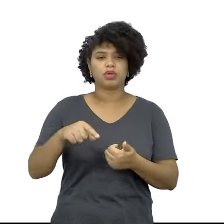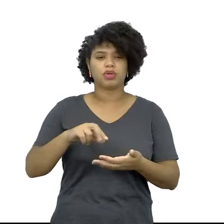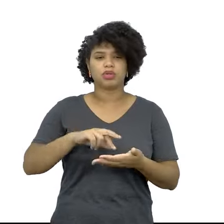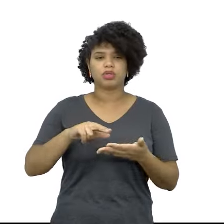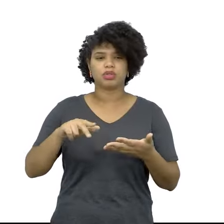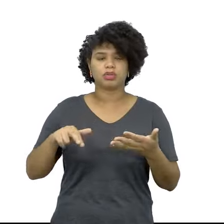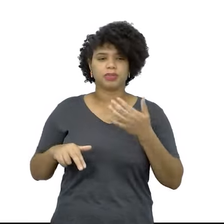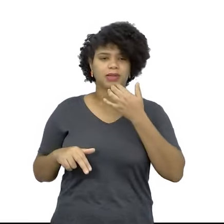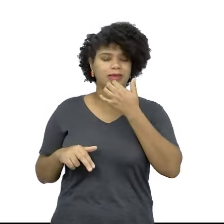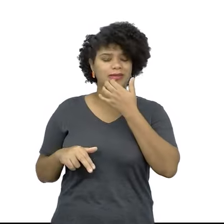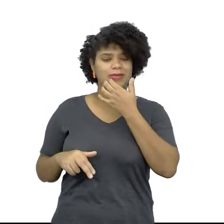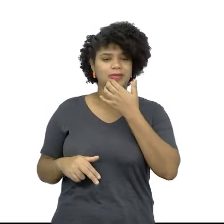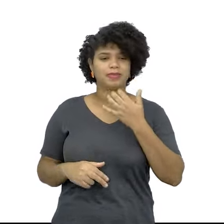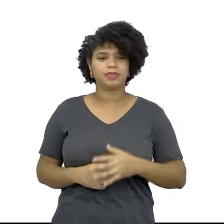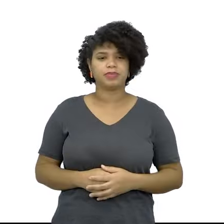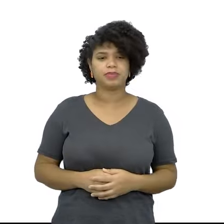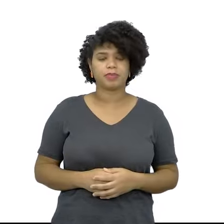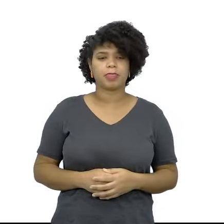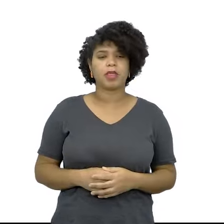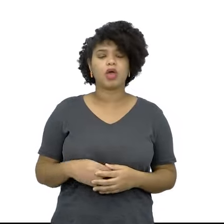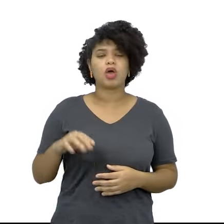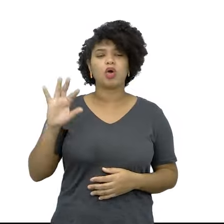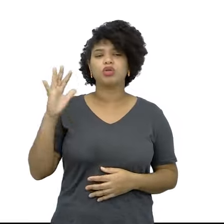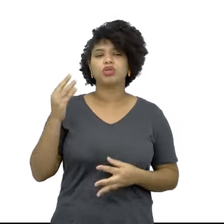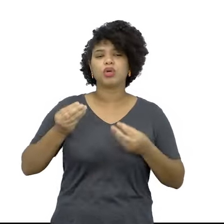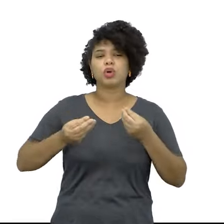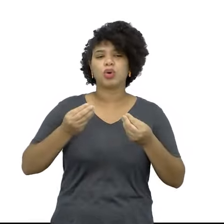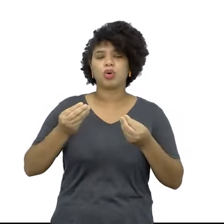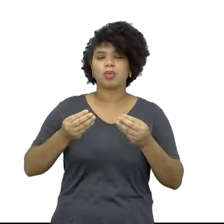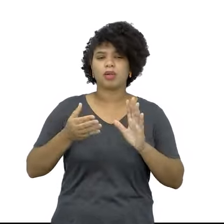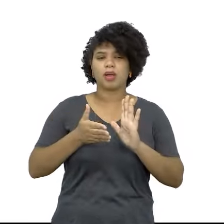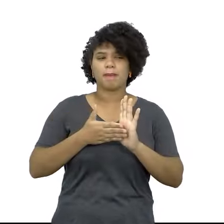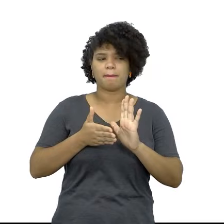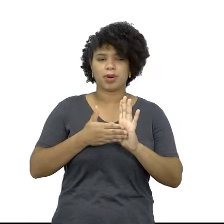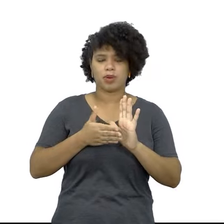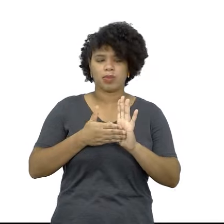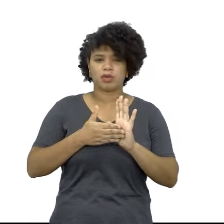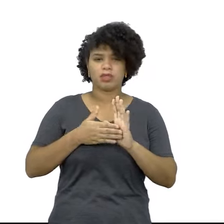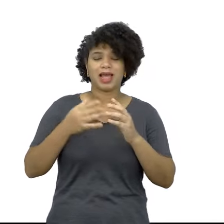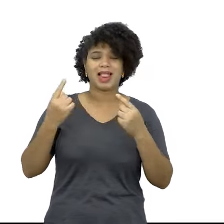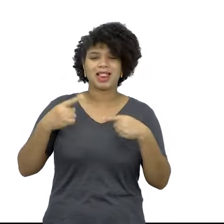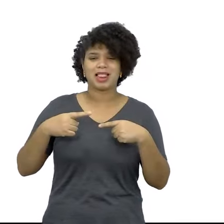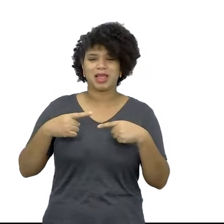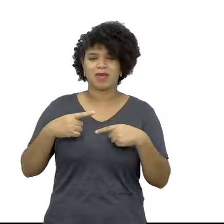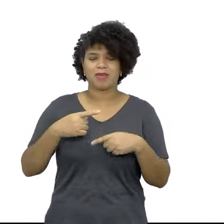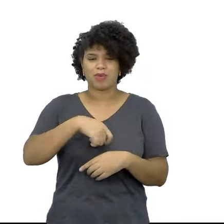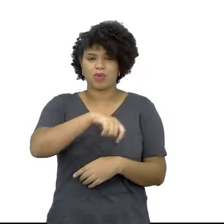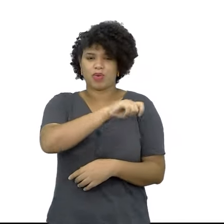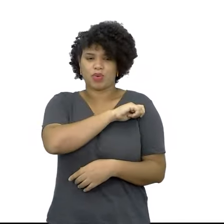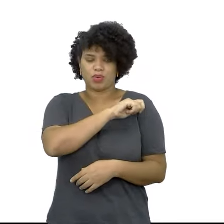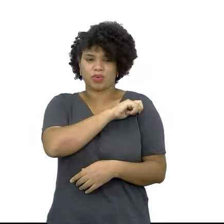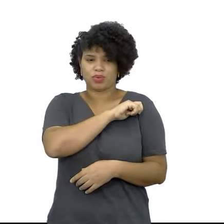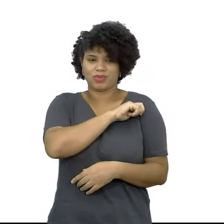trabalho ao longo das aulas vai acontecer aí a proposta de diferentes desafios para os estudantes, e isso vai possibilitar aí